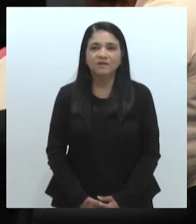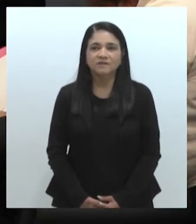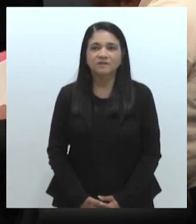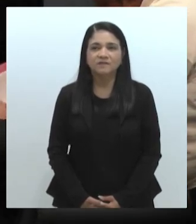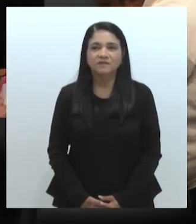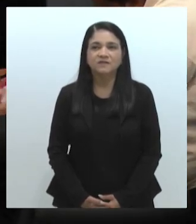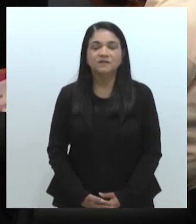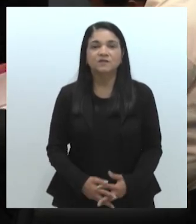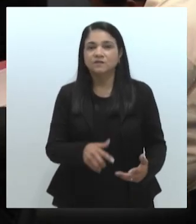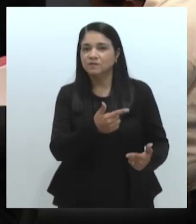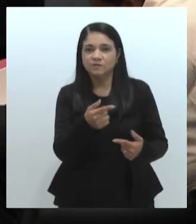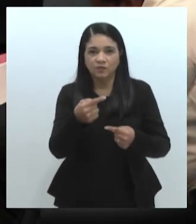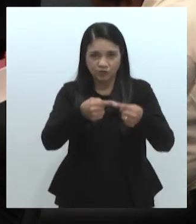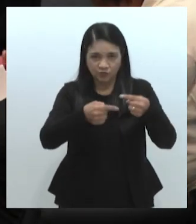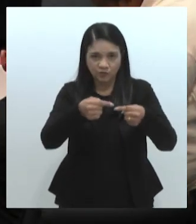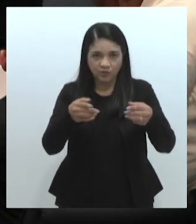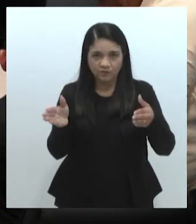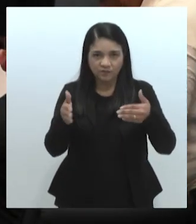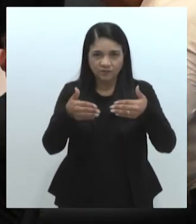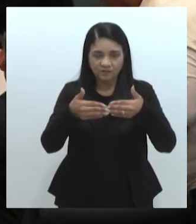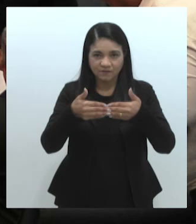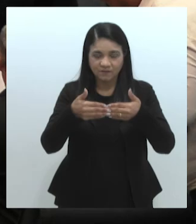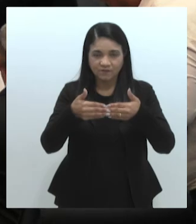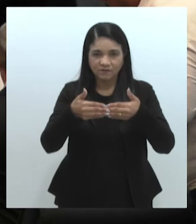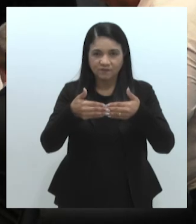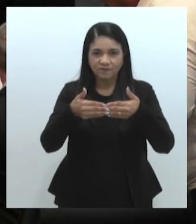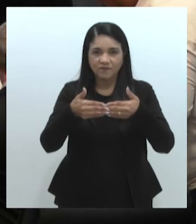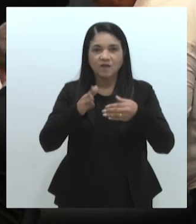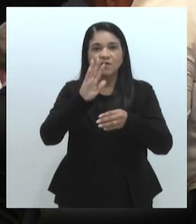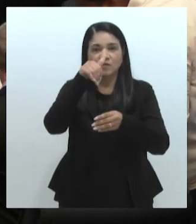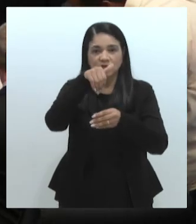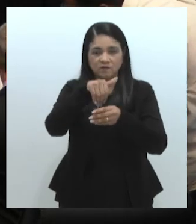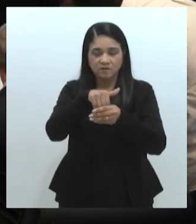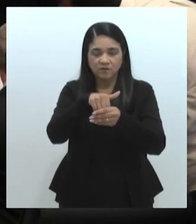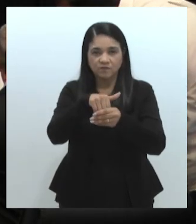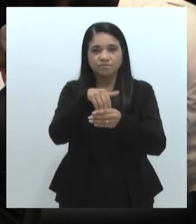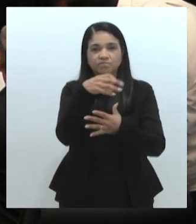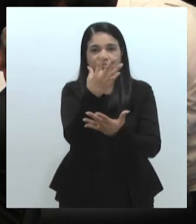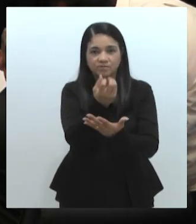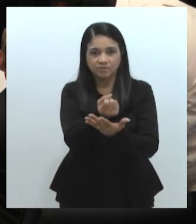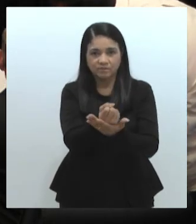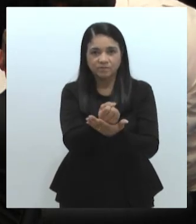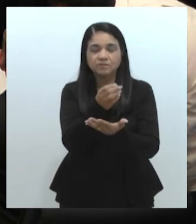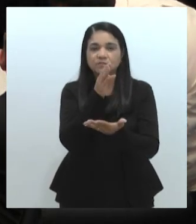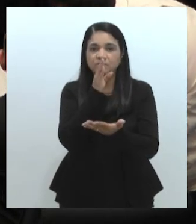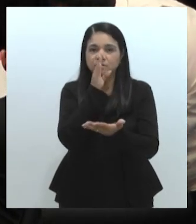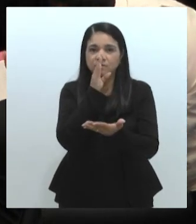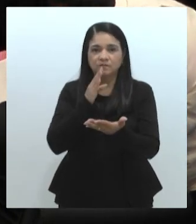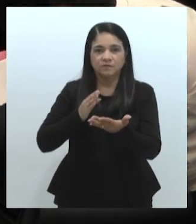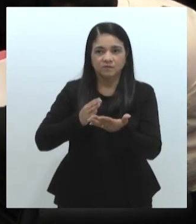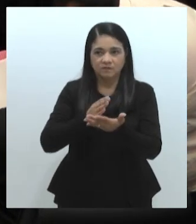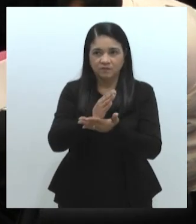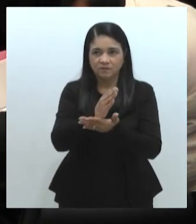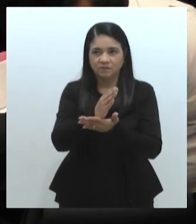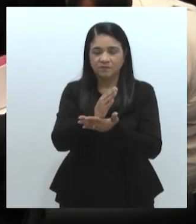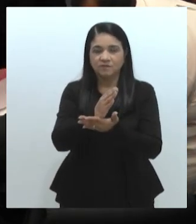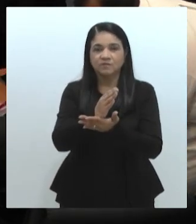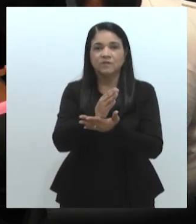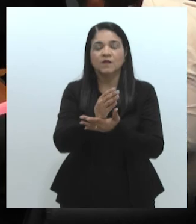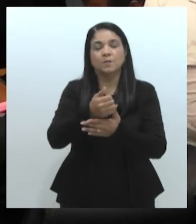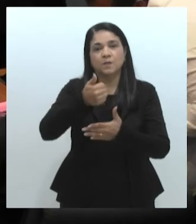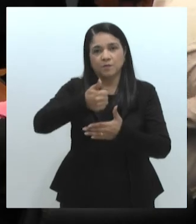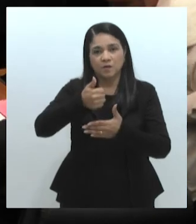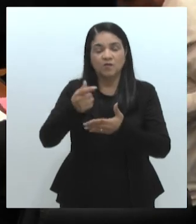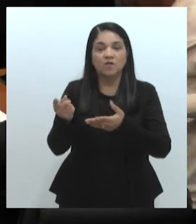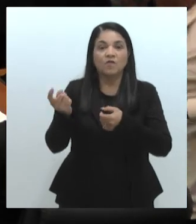Não havendo mais quem queira discutir, encerrada a discussão. Em votação, senhores que aprovam permaneçam como estão. Aprovado em primeira e